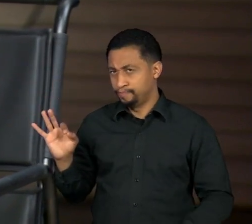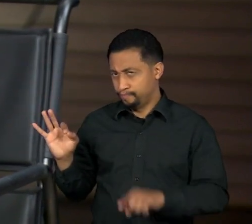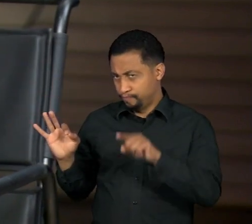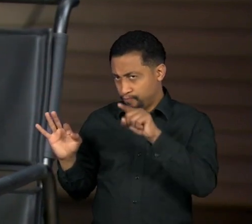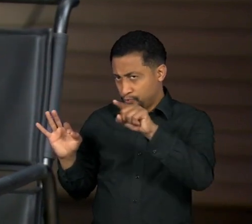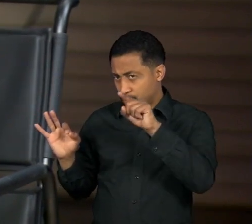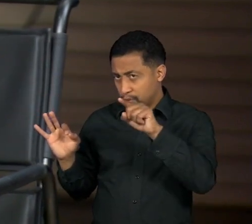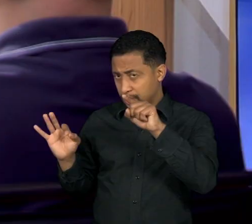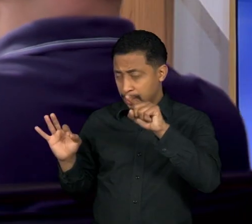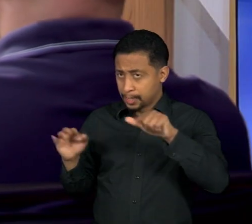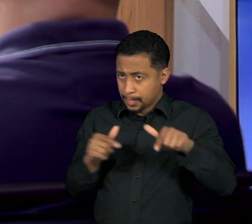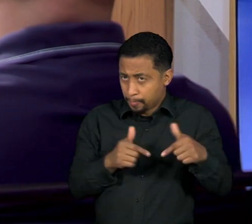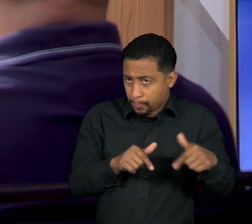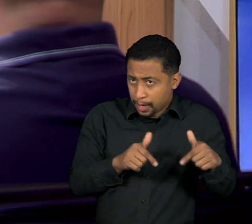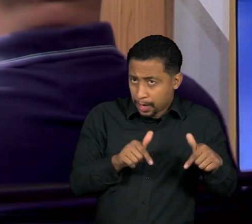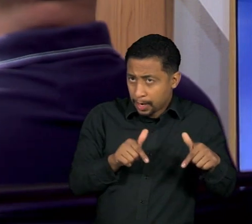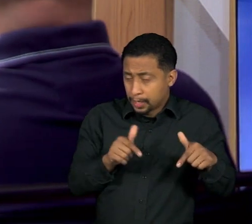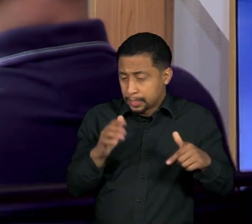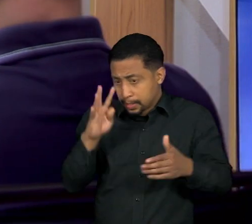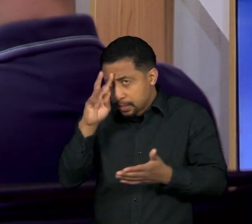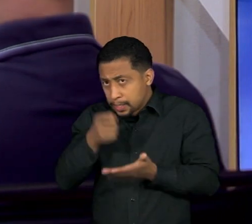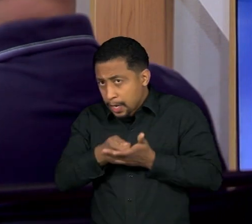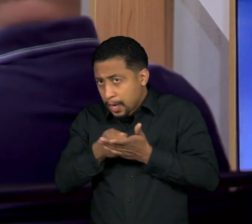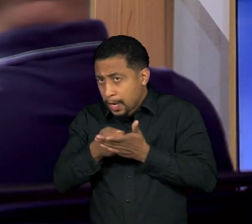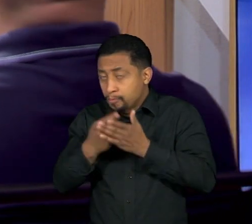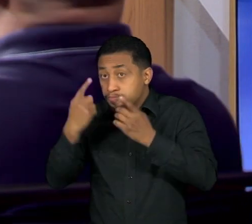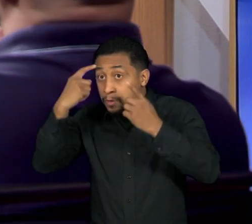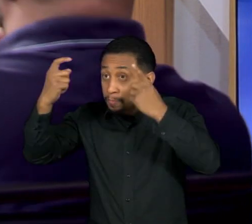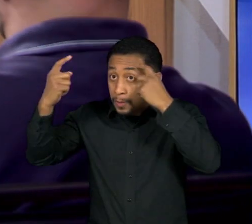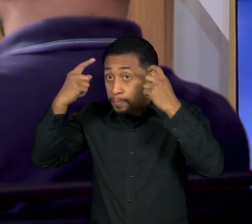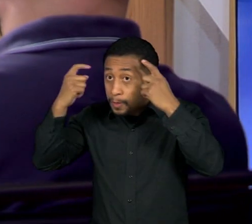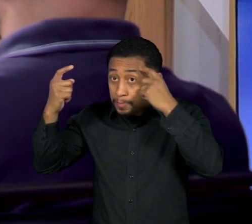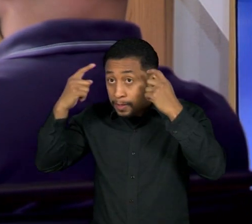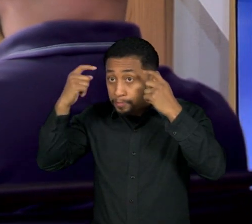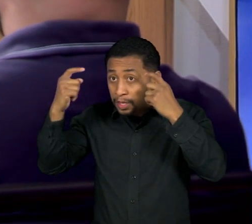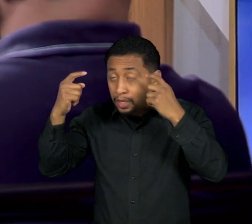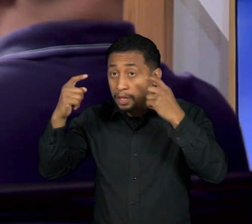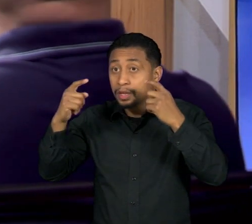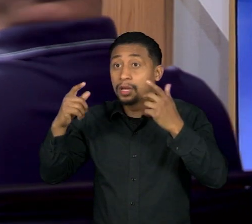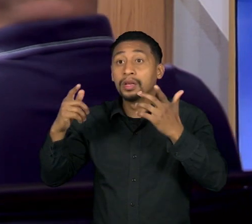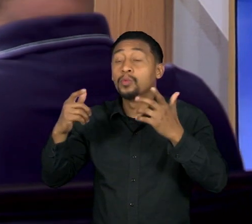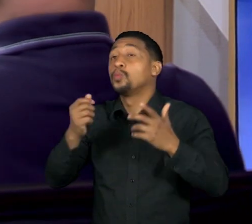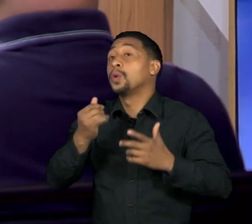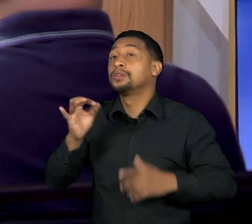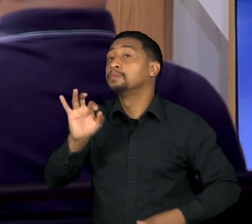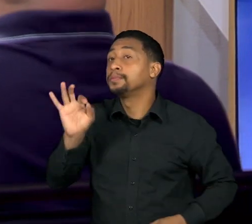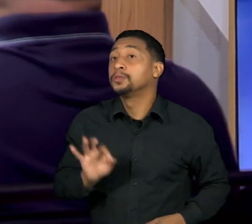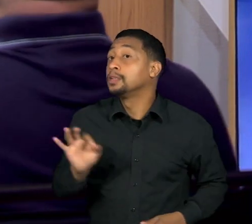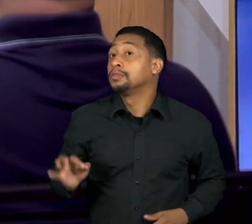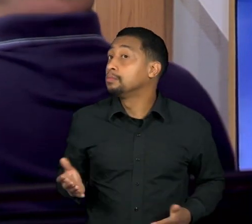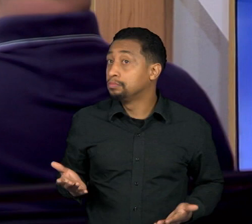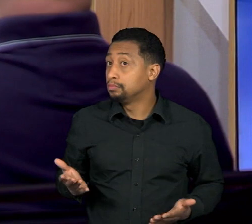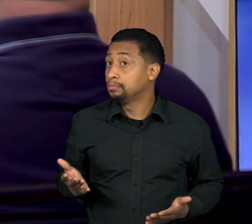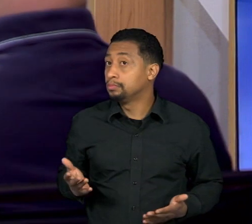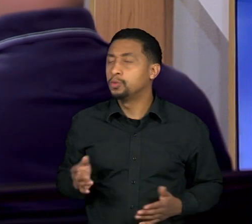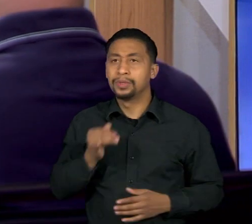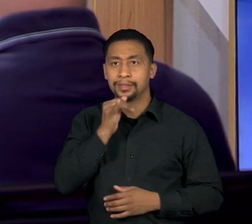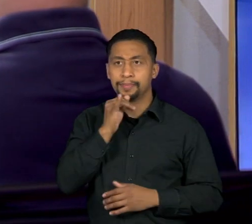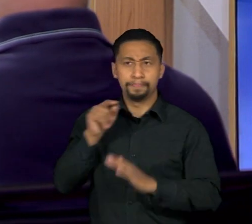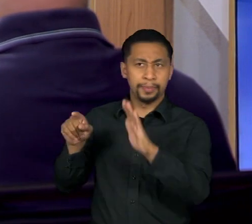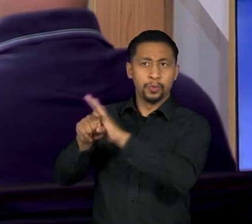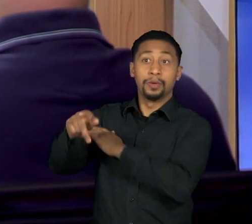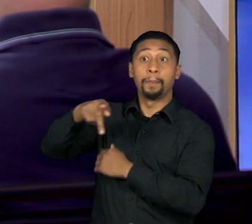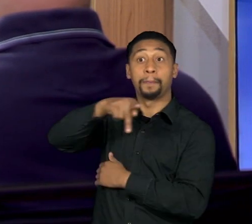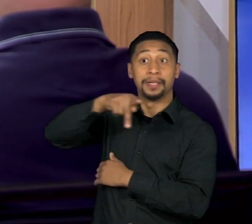seu trabalho no dia a dia realmente é criativo? Quantos por cento da decisão que você precisa tomar no teu trabalho, perguntar para qualquer CEO, eu vou chutar aqui, menos de